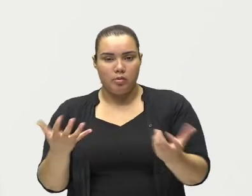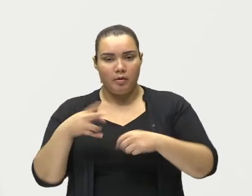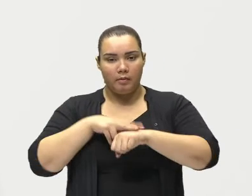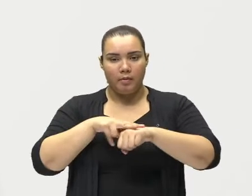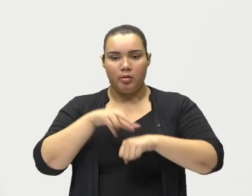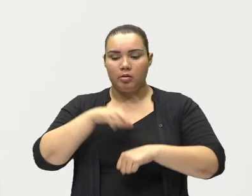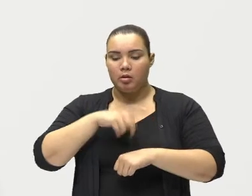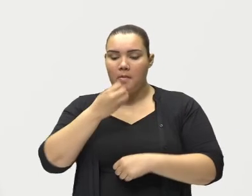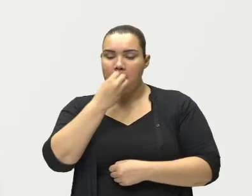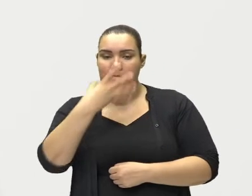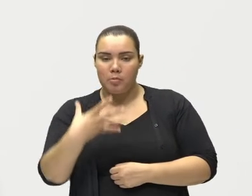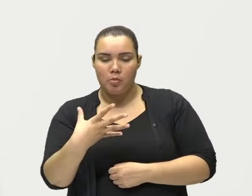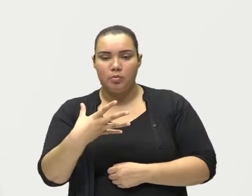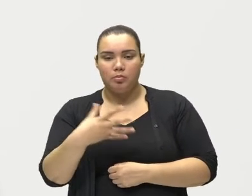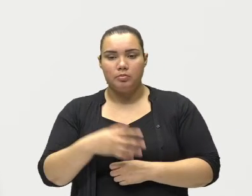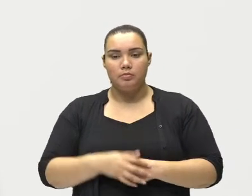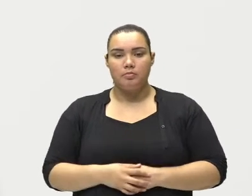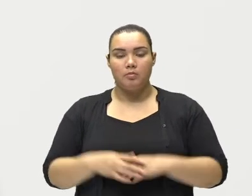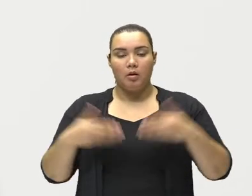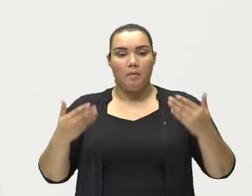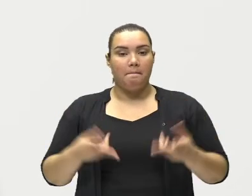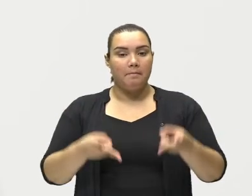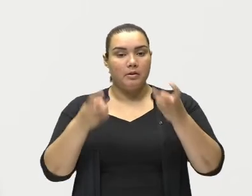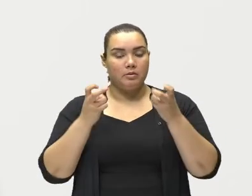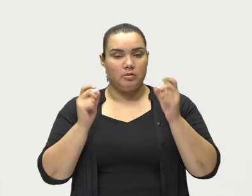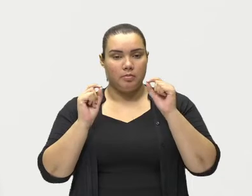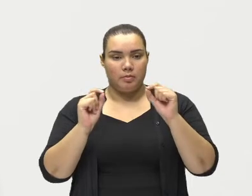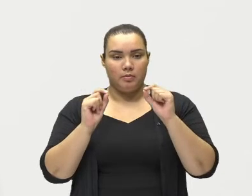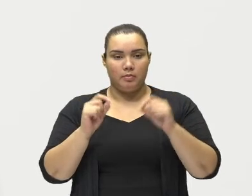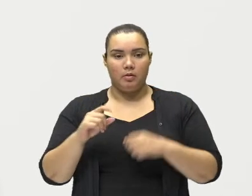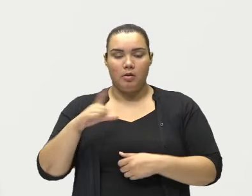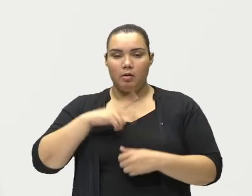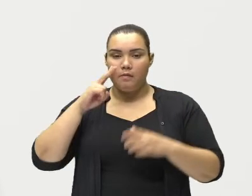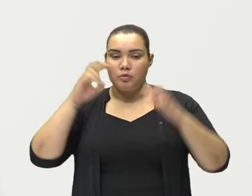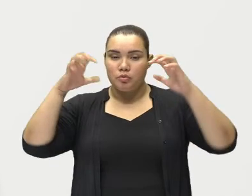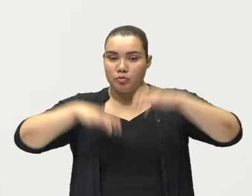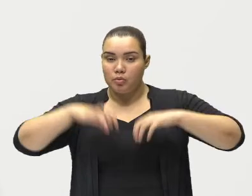condições. Notem aqui, ó, que choveu muito,